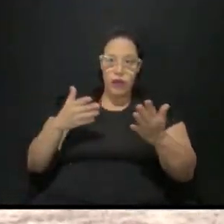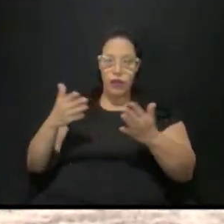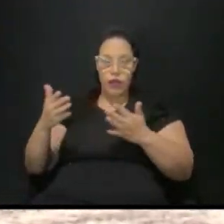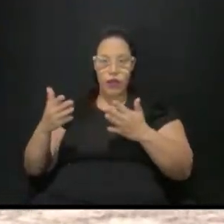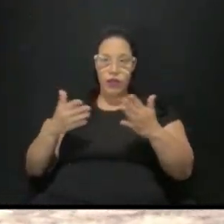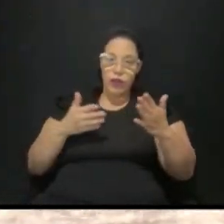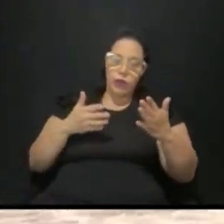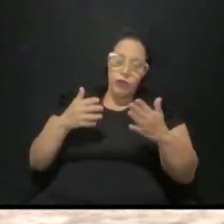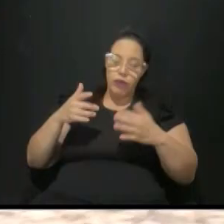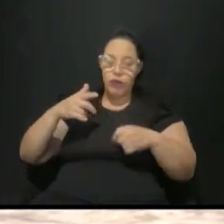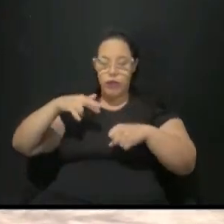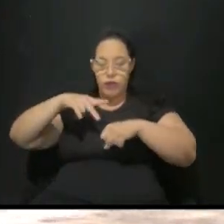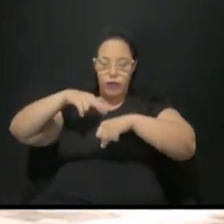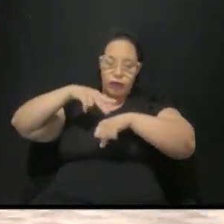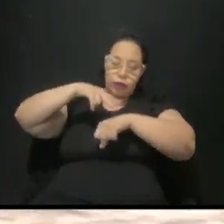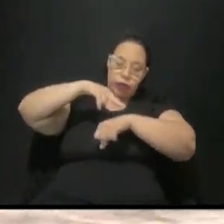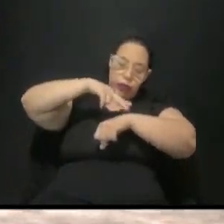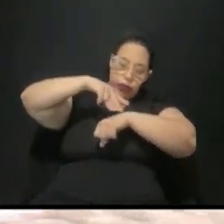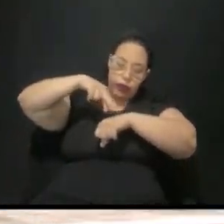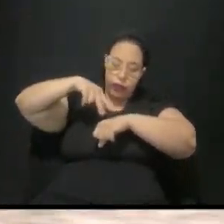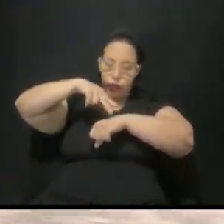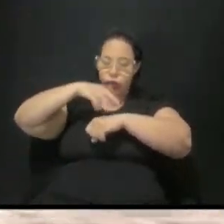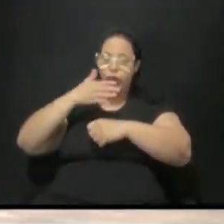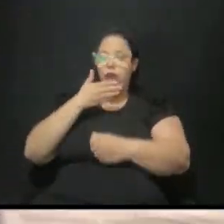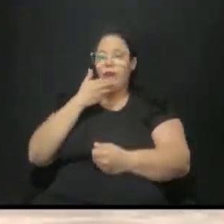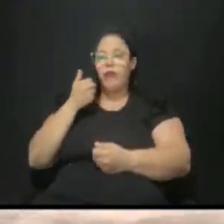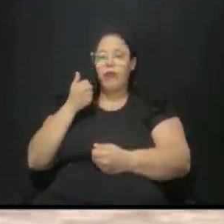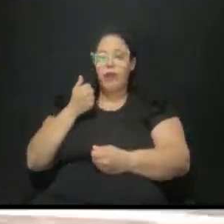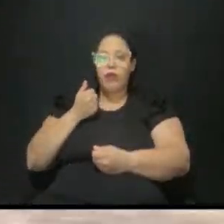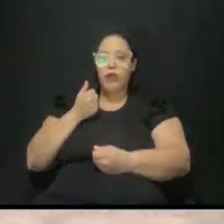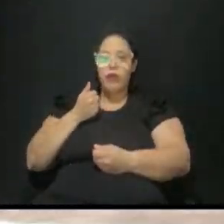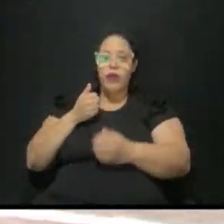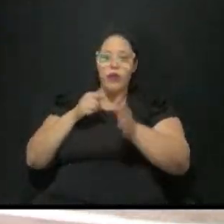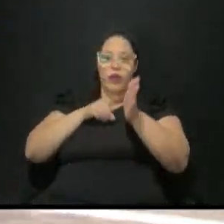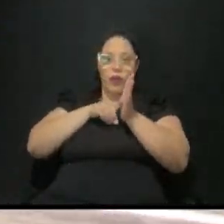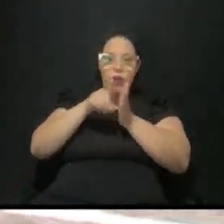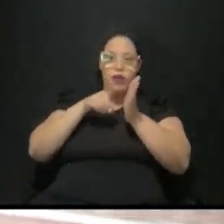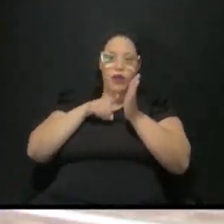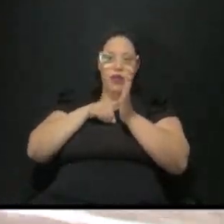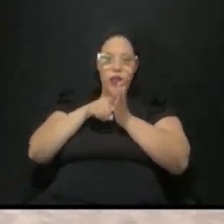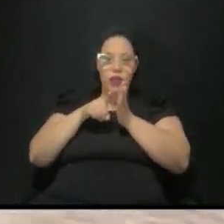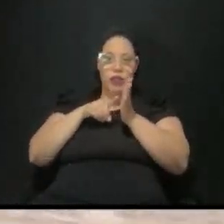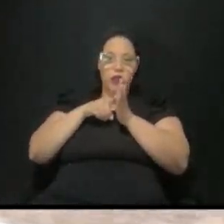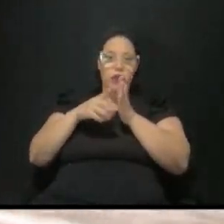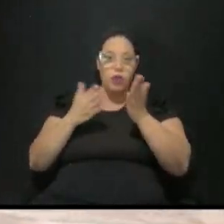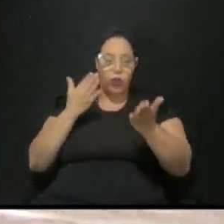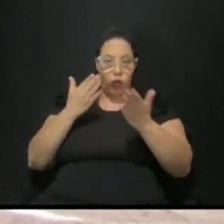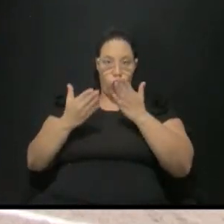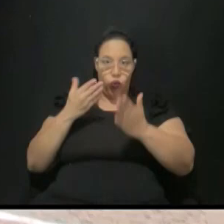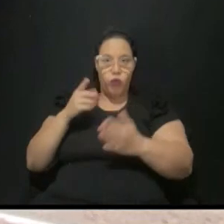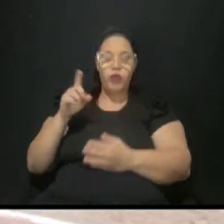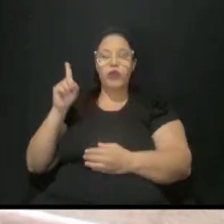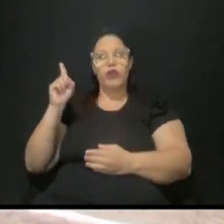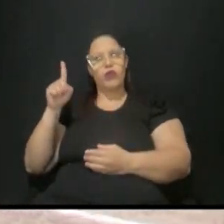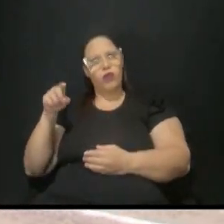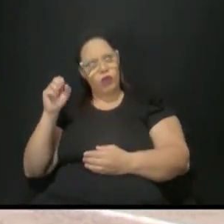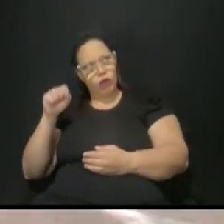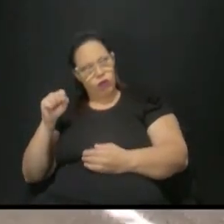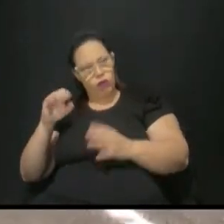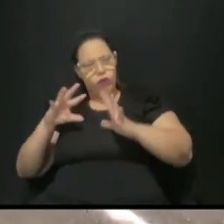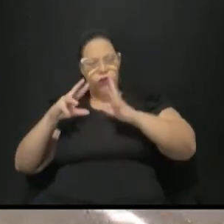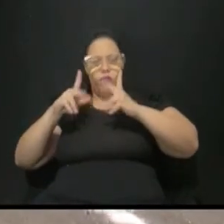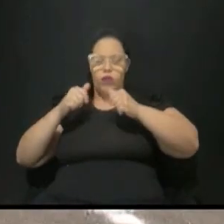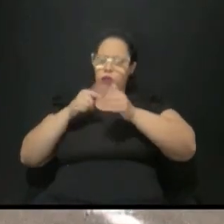para poder se desenvolver melhor. Tem estudos relacionados a isso? Sim, sim. Hoje em dia a gente tem muitos estudos